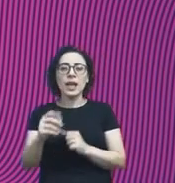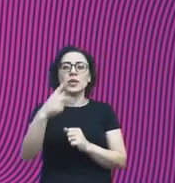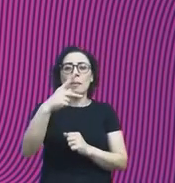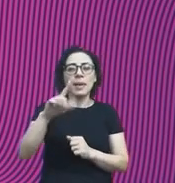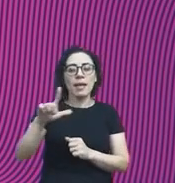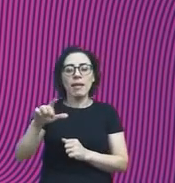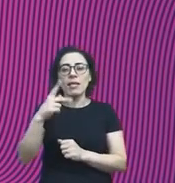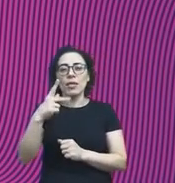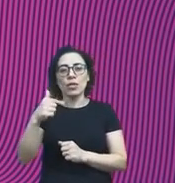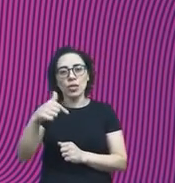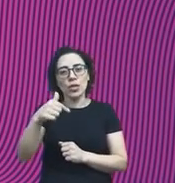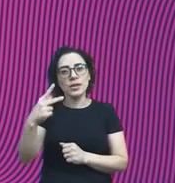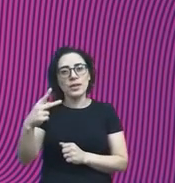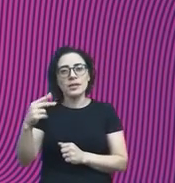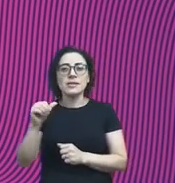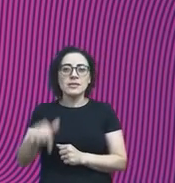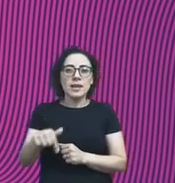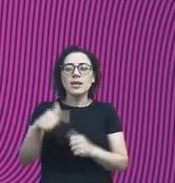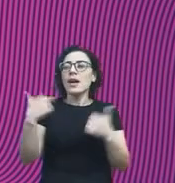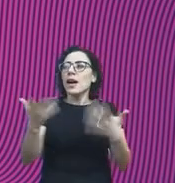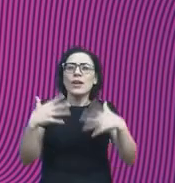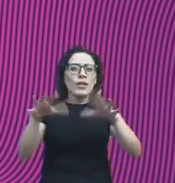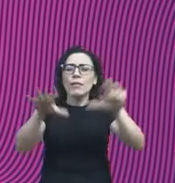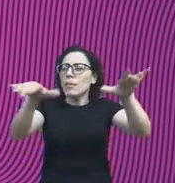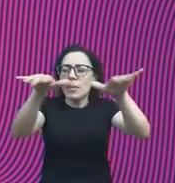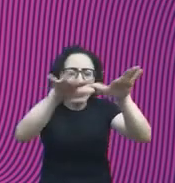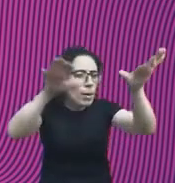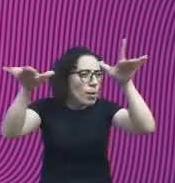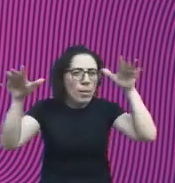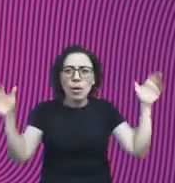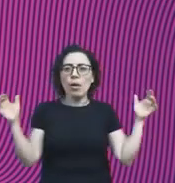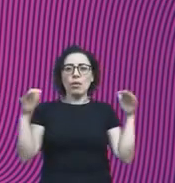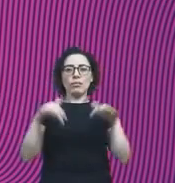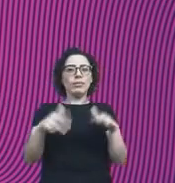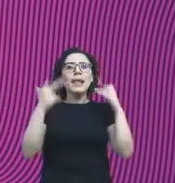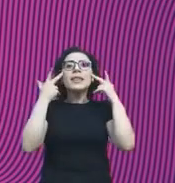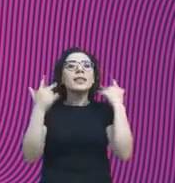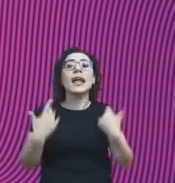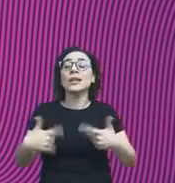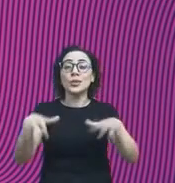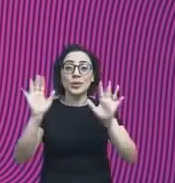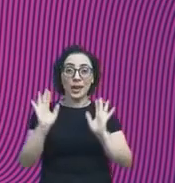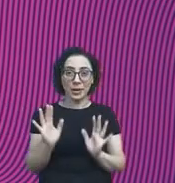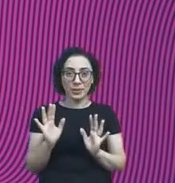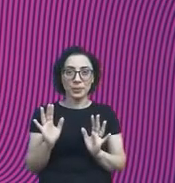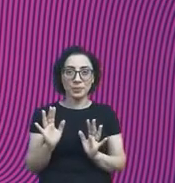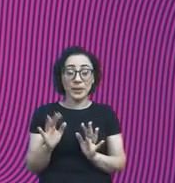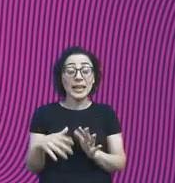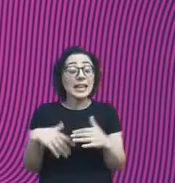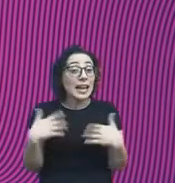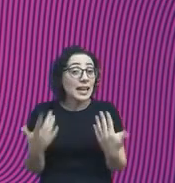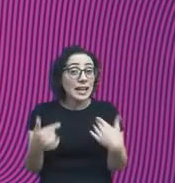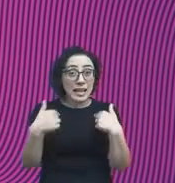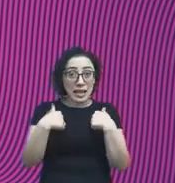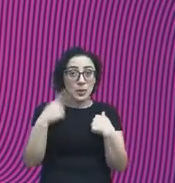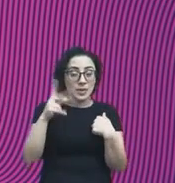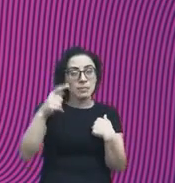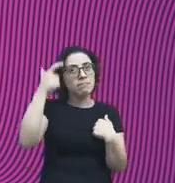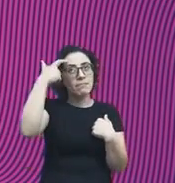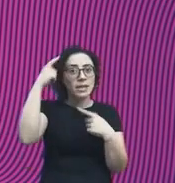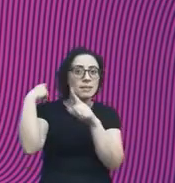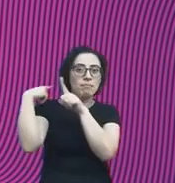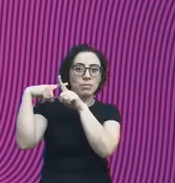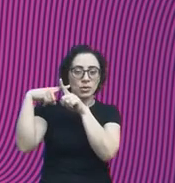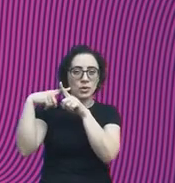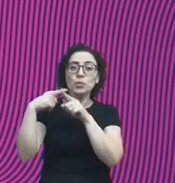Renda. A gente se une, é uma união meio natural. Eu vejo como o copo meio cheio, sabe, Brito? Que antes nem isso tinha, nem isso acontecia.